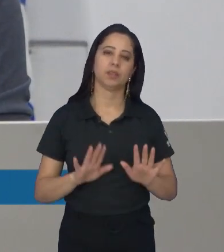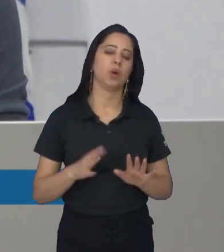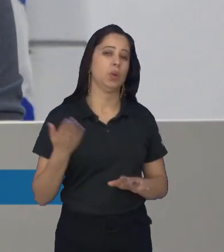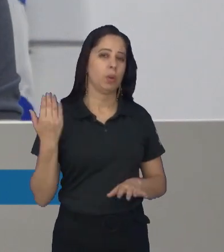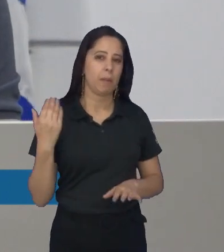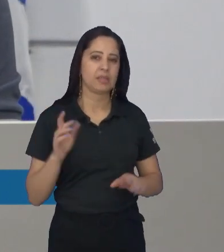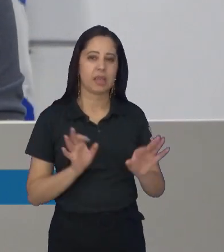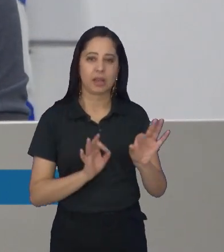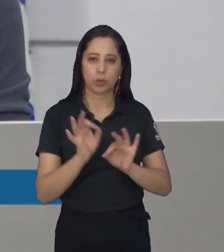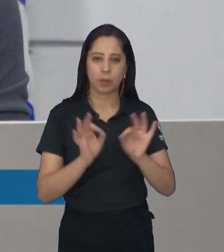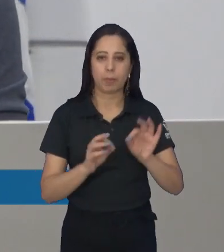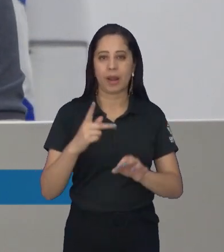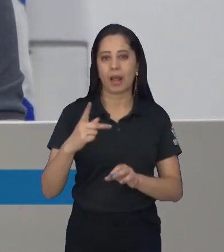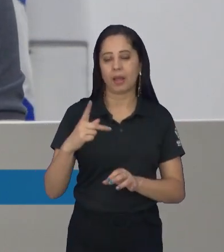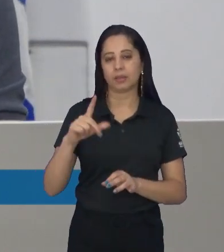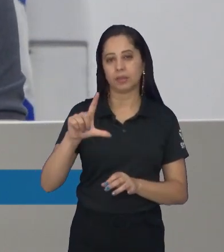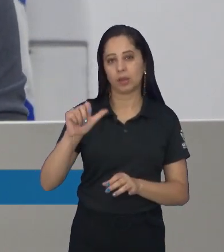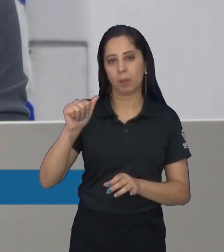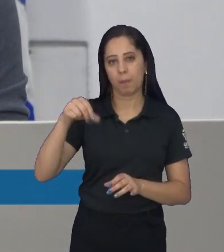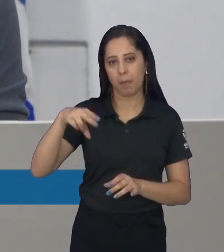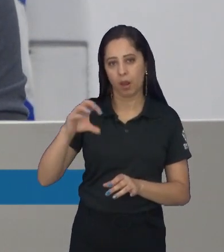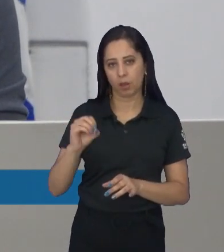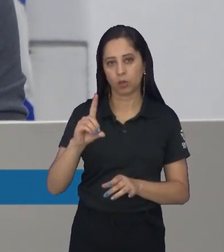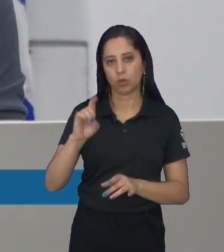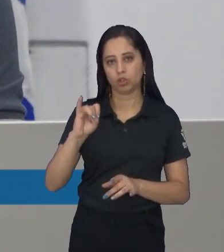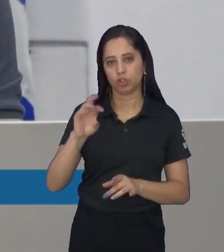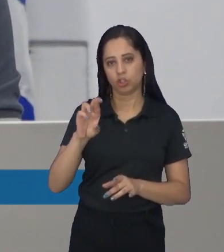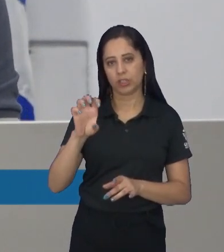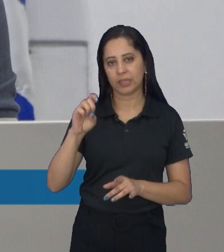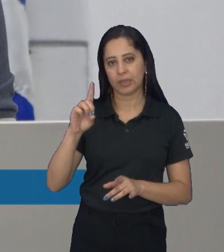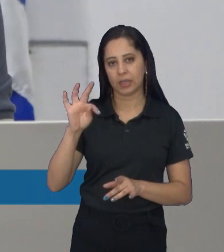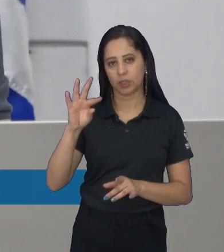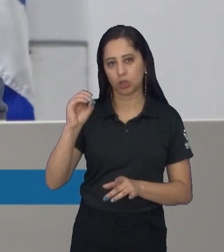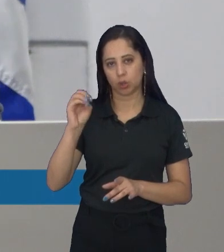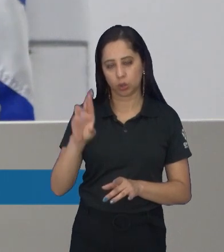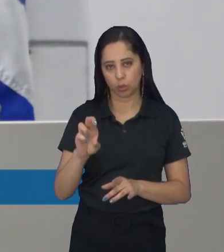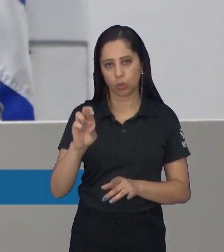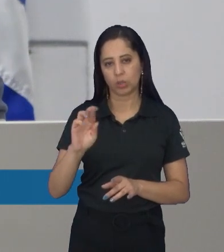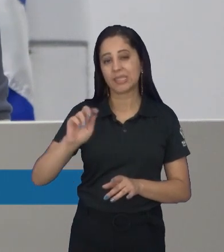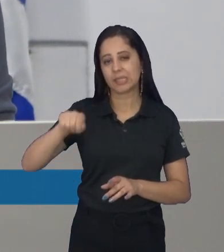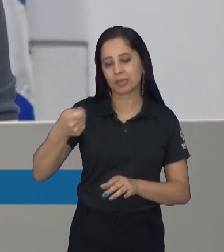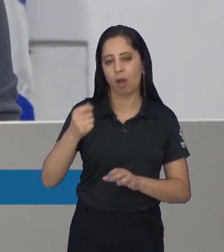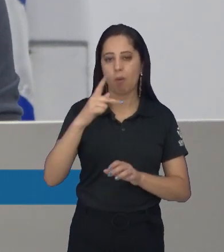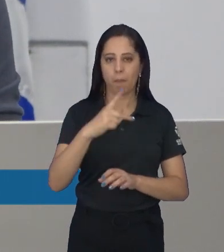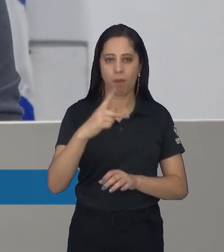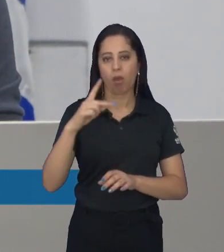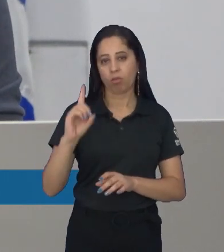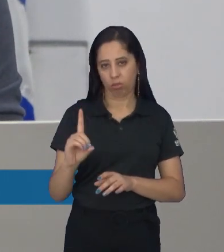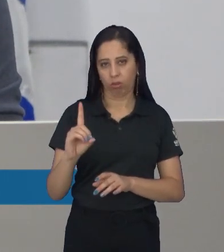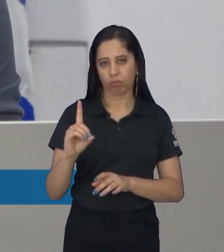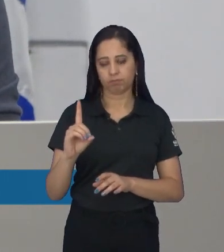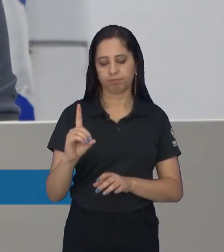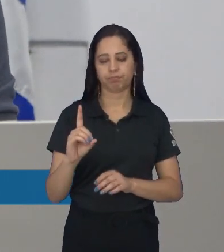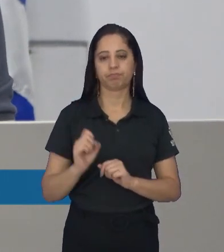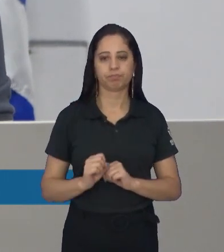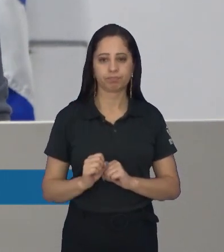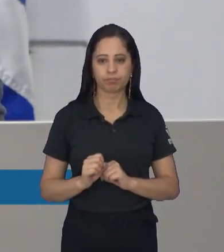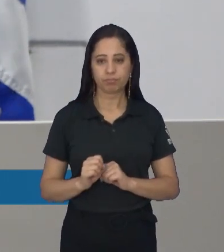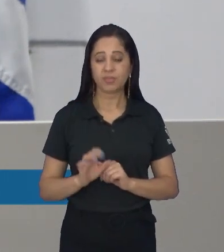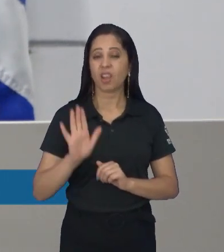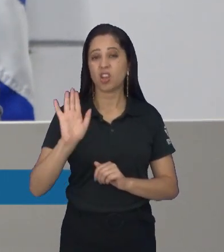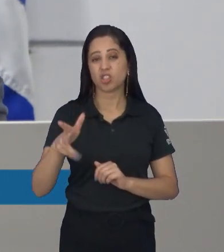nós tínhamos lá instituído o conselho gestor naquela ocasião dentro da legislação do próprio plano diretor o plano diretor já